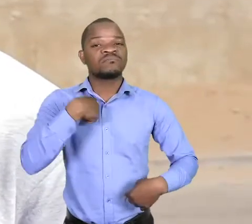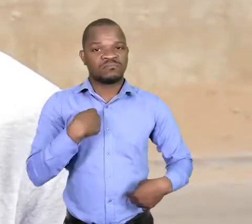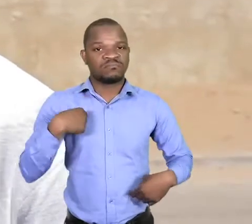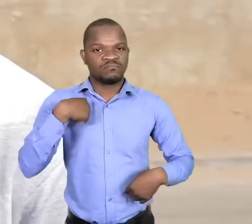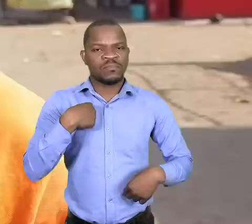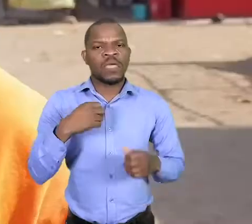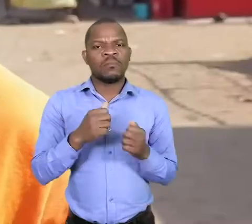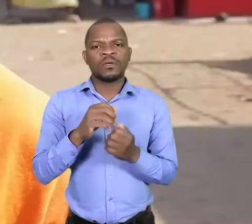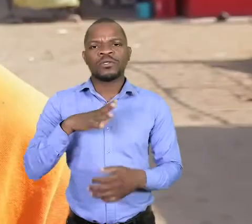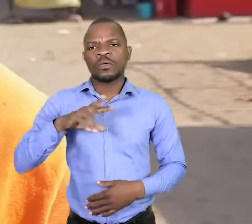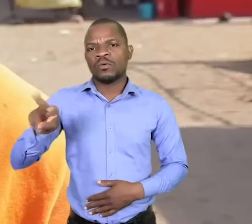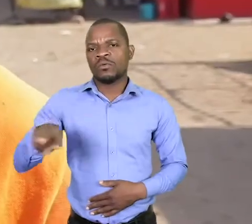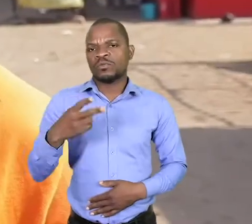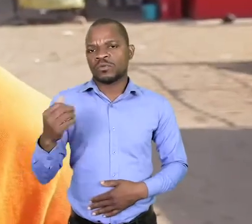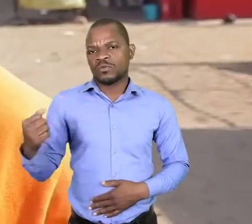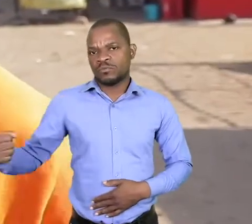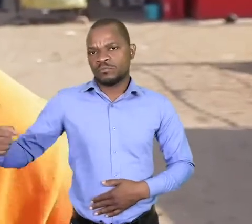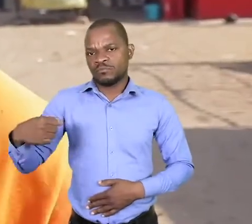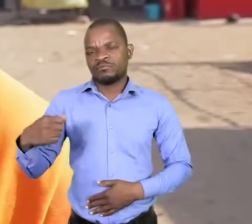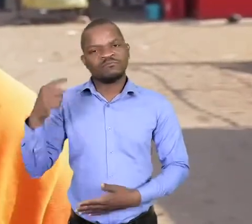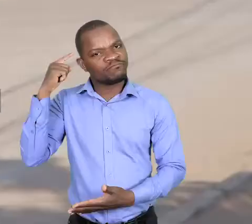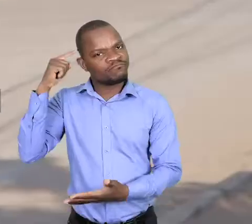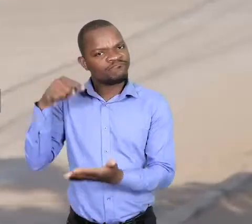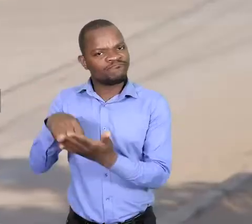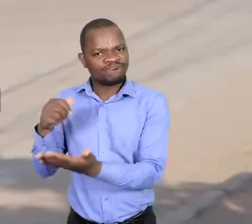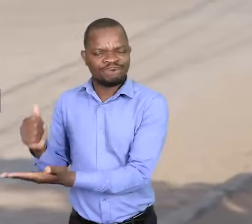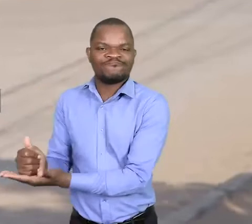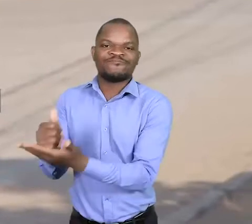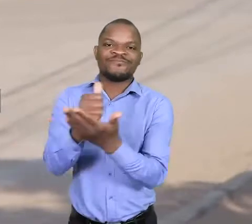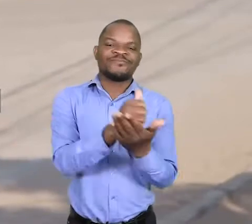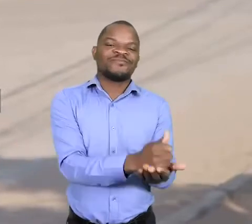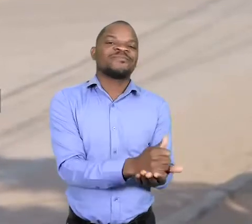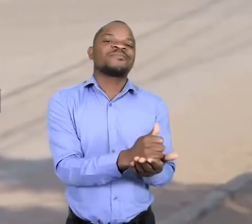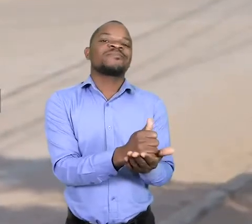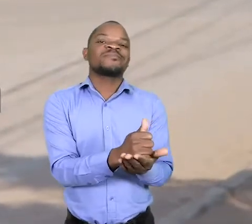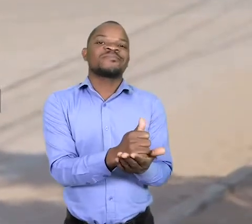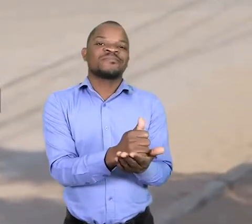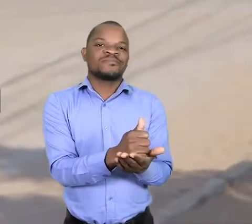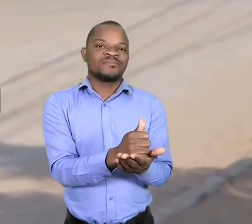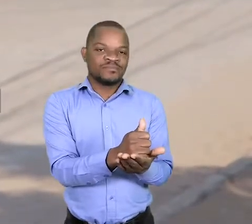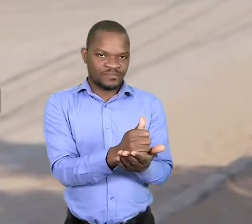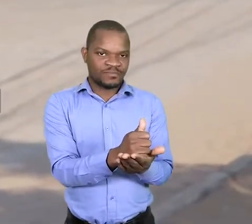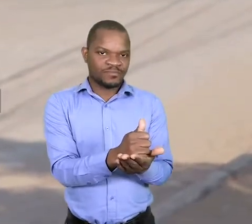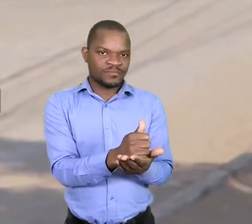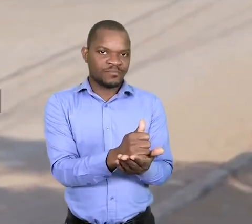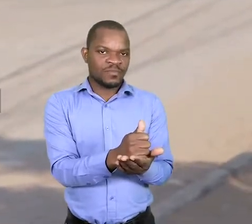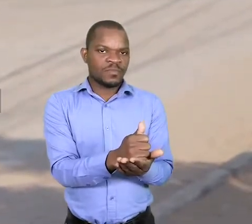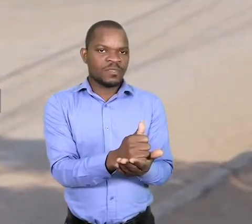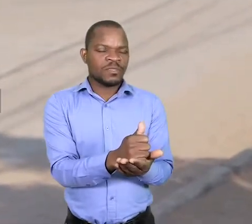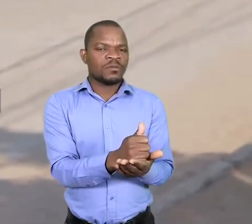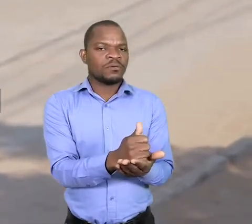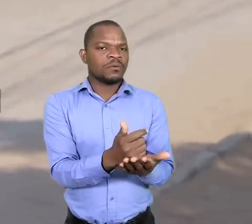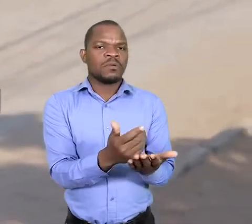somente a sustentar. Nós, em casa, nós ganhamos o sustento. Não, aí no Atiza e a Nangatiza. E fanele lá com